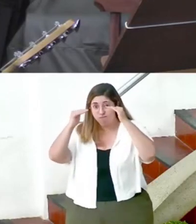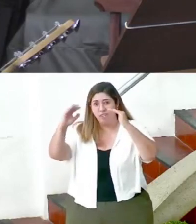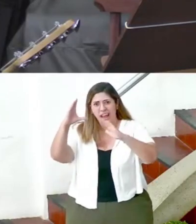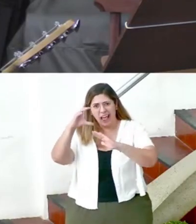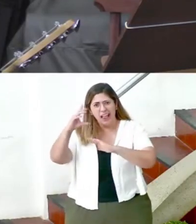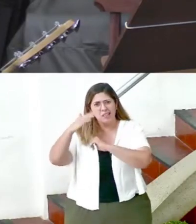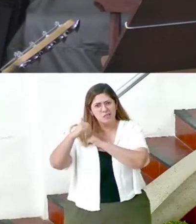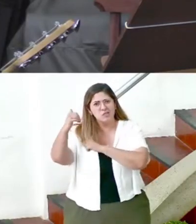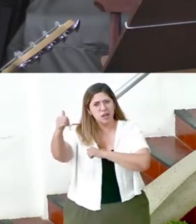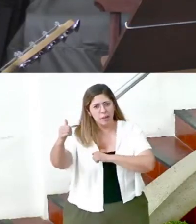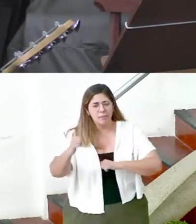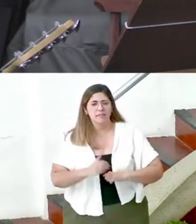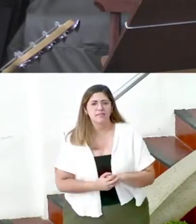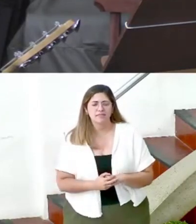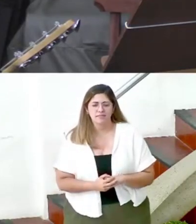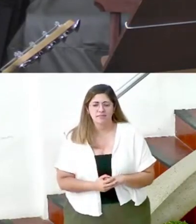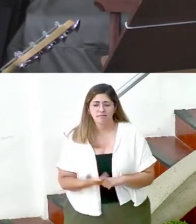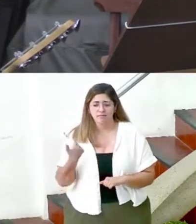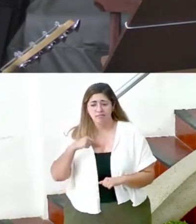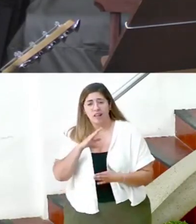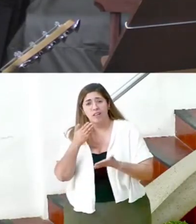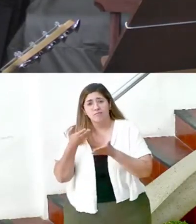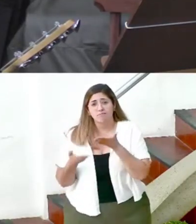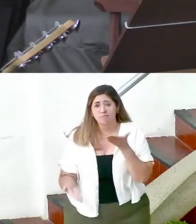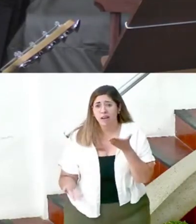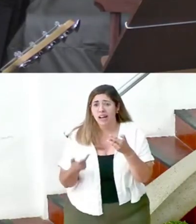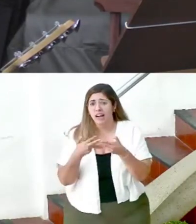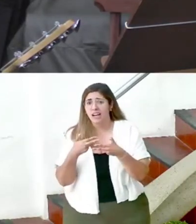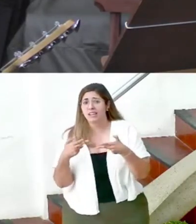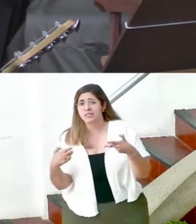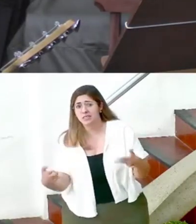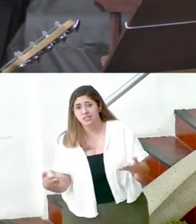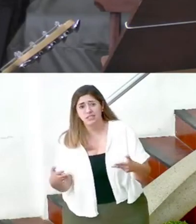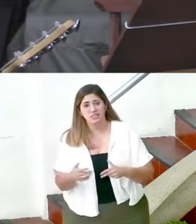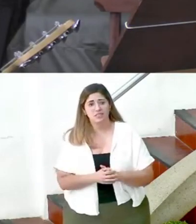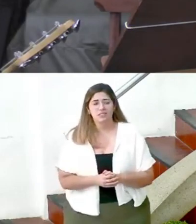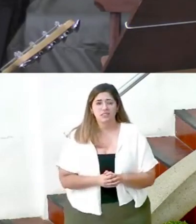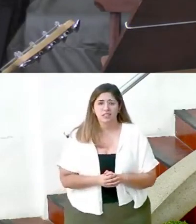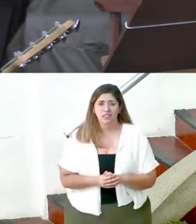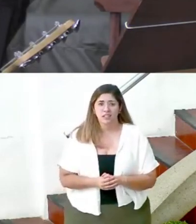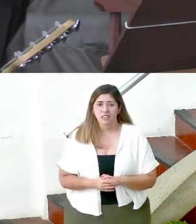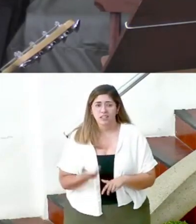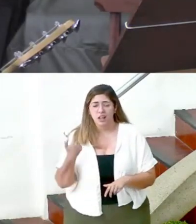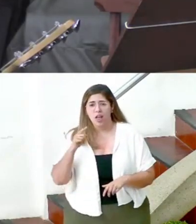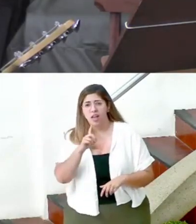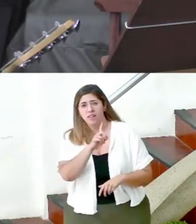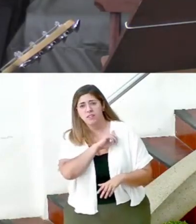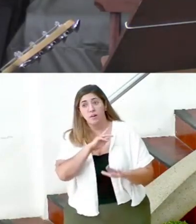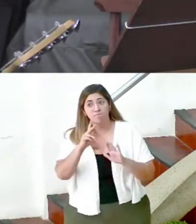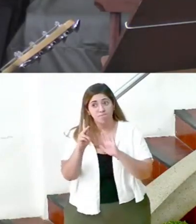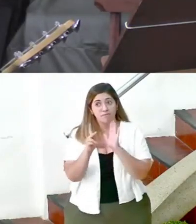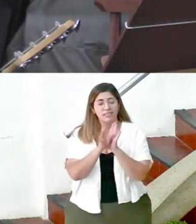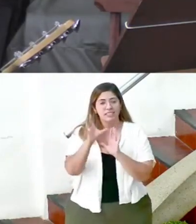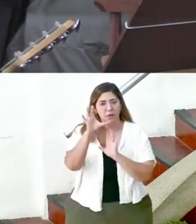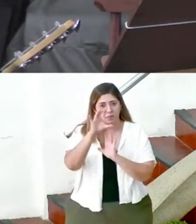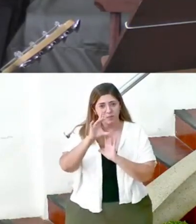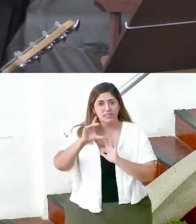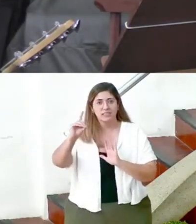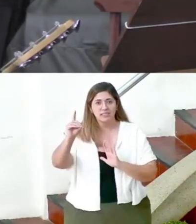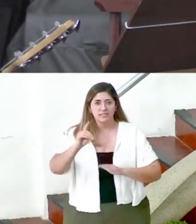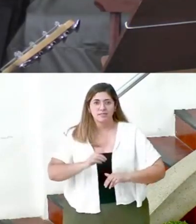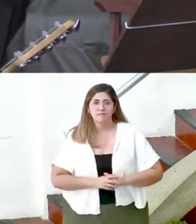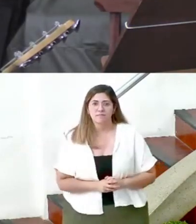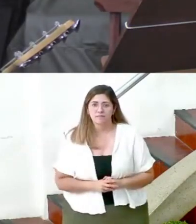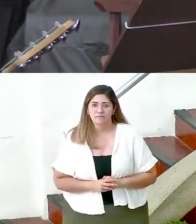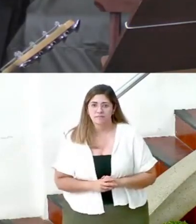comanda, eles perdem a noção que nós não somos nossos mesmos, mas que nós somos dele. Perca a